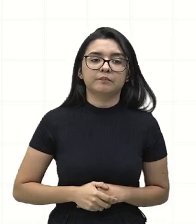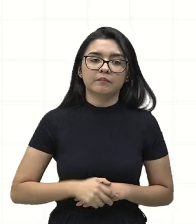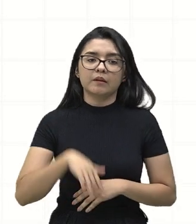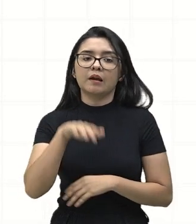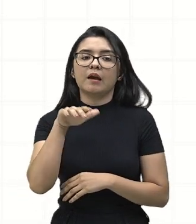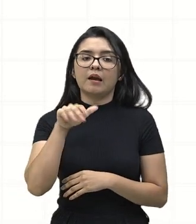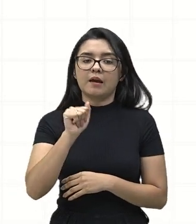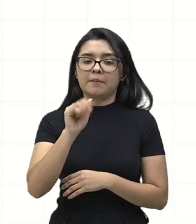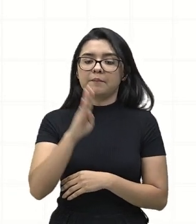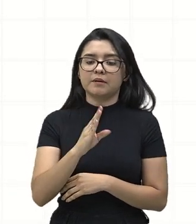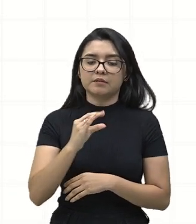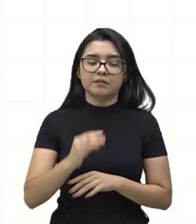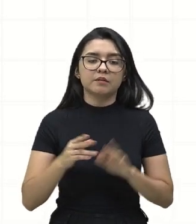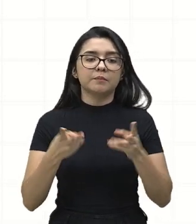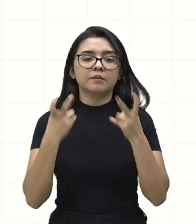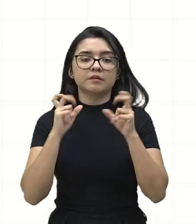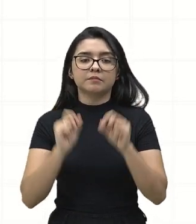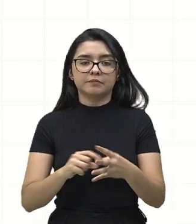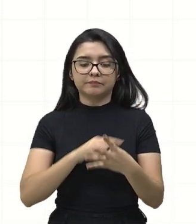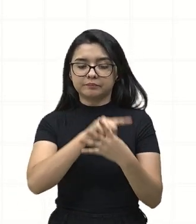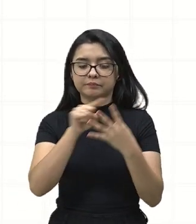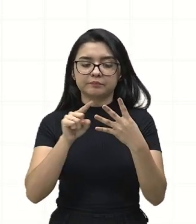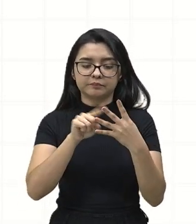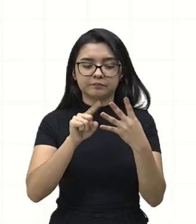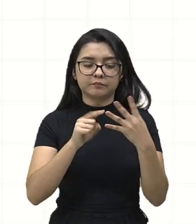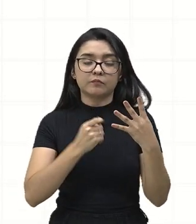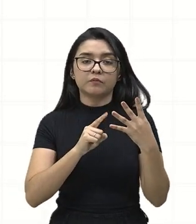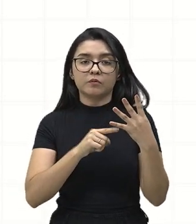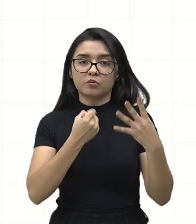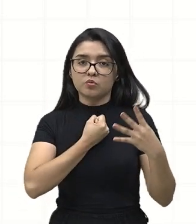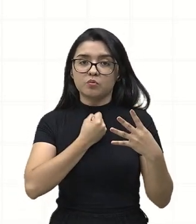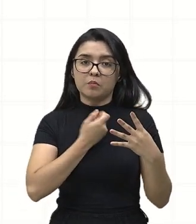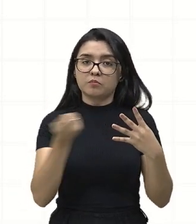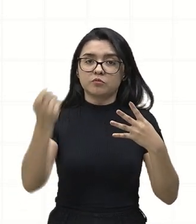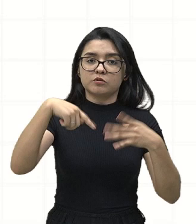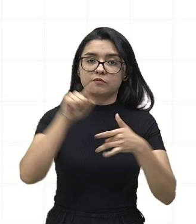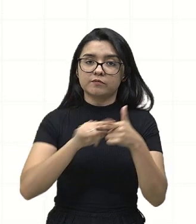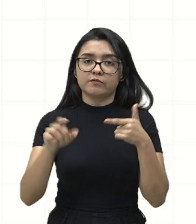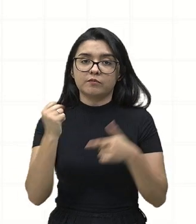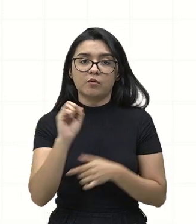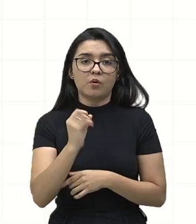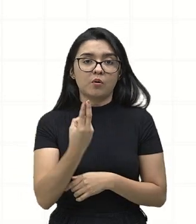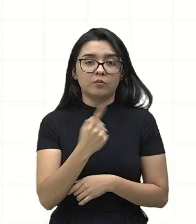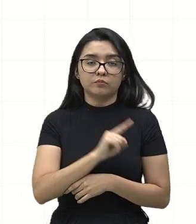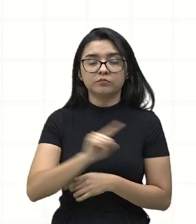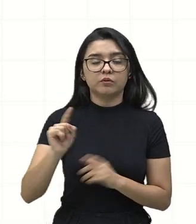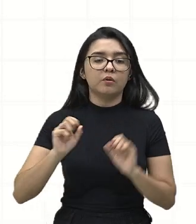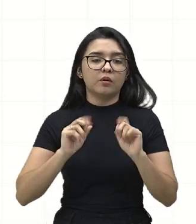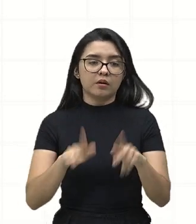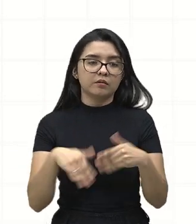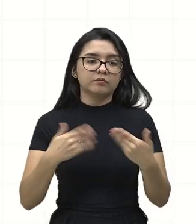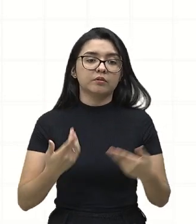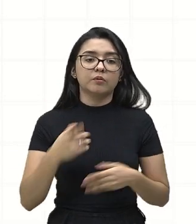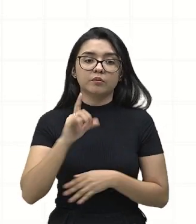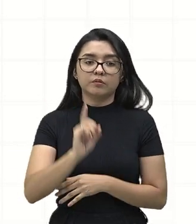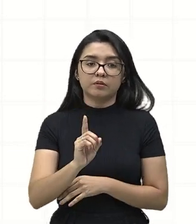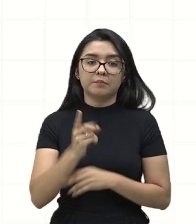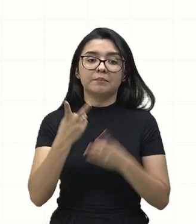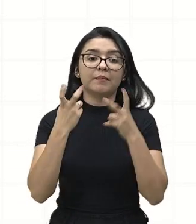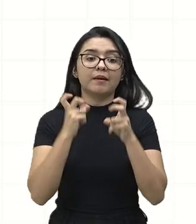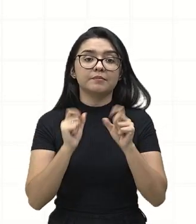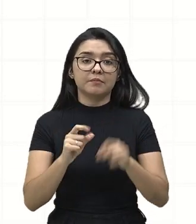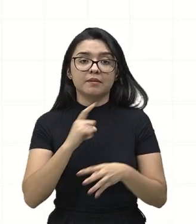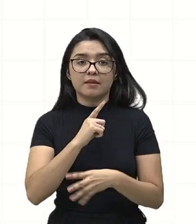C, nós verificamos se os 3 últimos algarismos são divisíveis ou não por 8. Aqui no item D, a gente